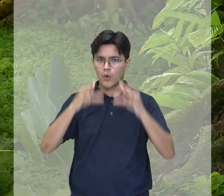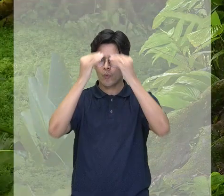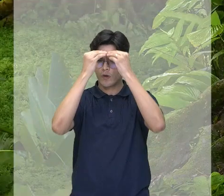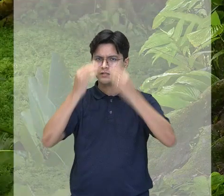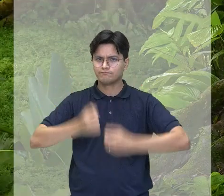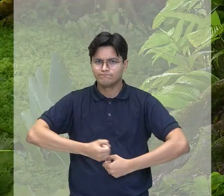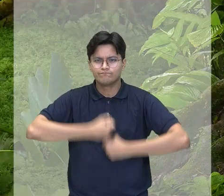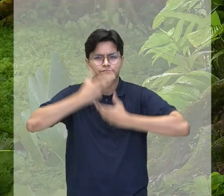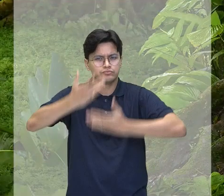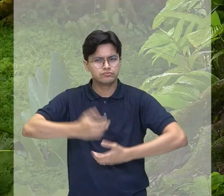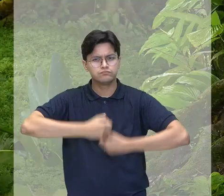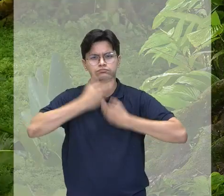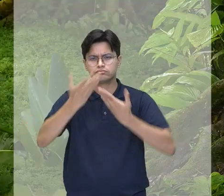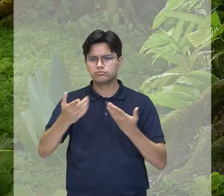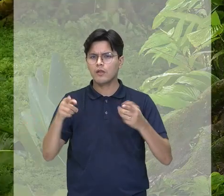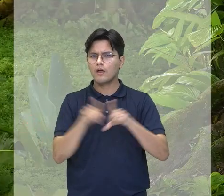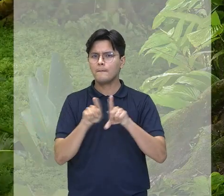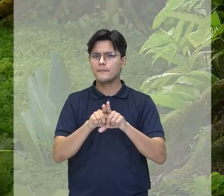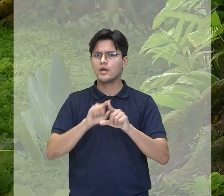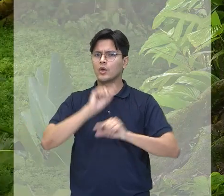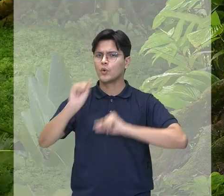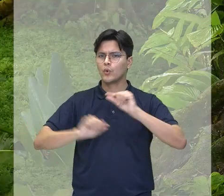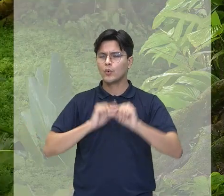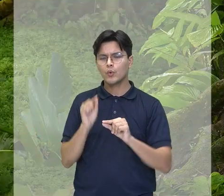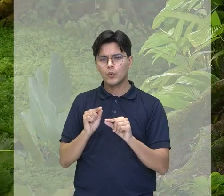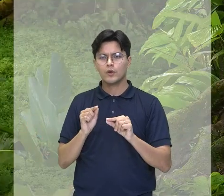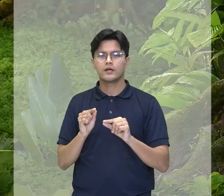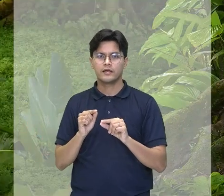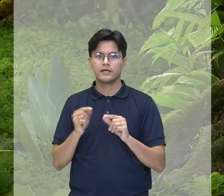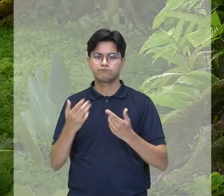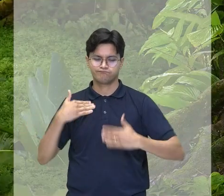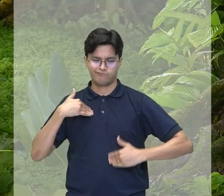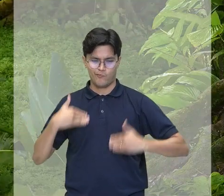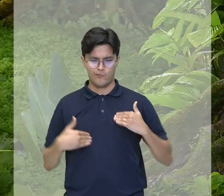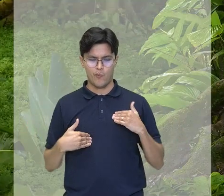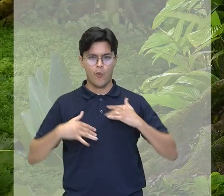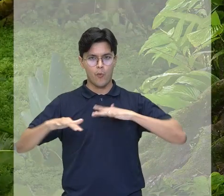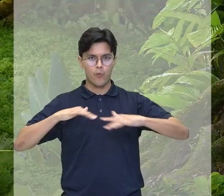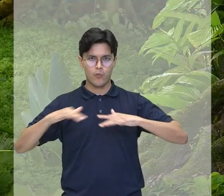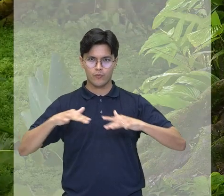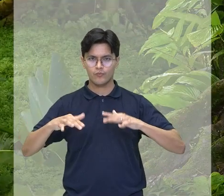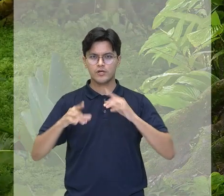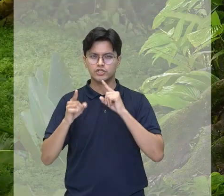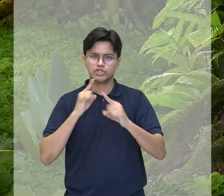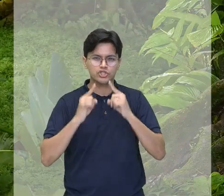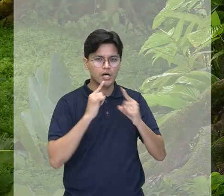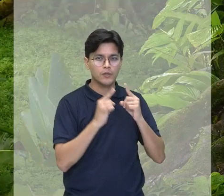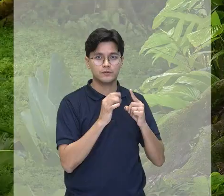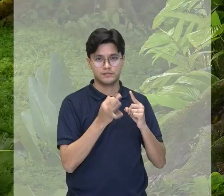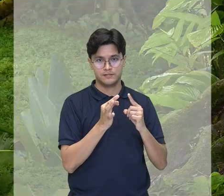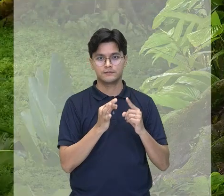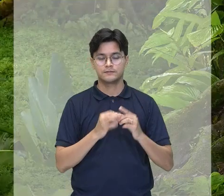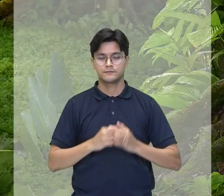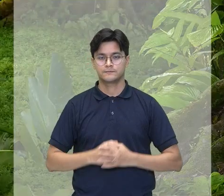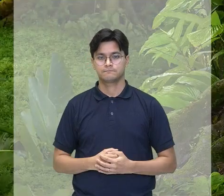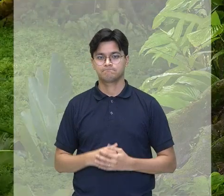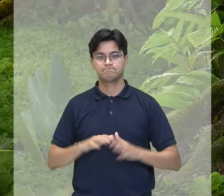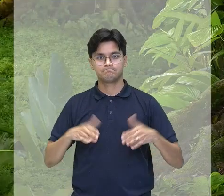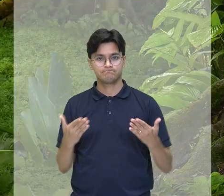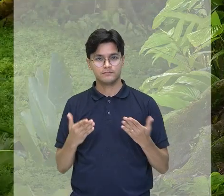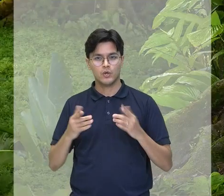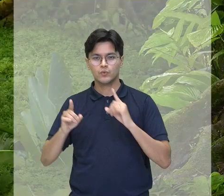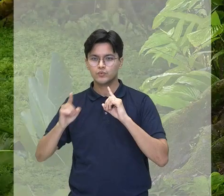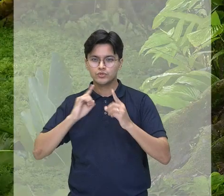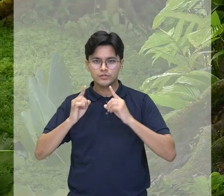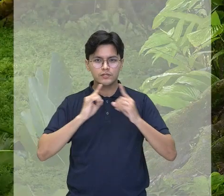temos uma linguagem muito dinâmica e dialógica, porque tem muitos diálogos e esses diálogos,